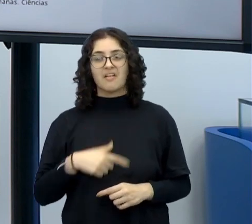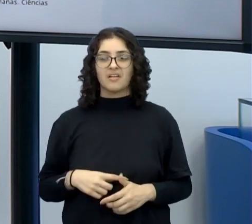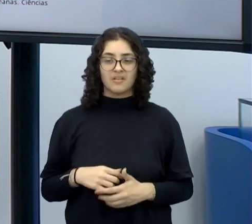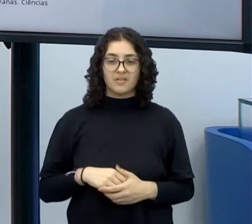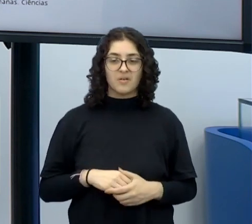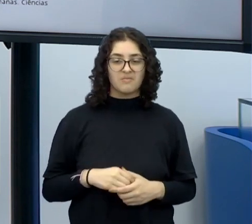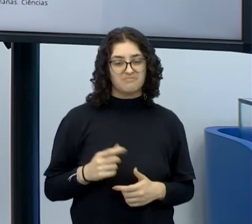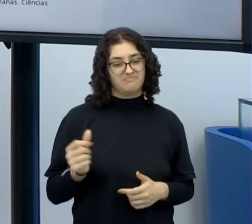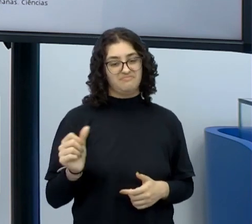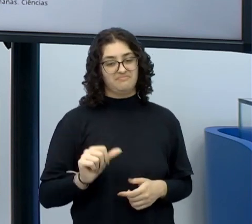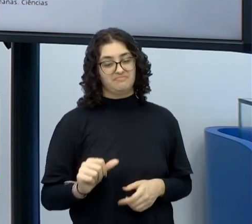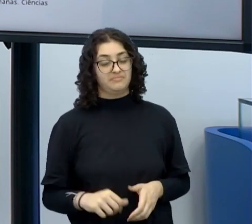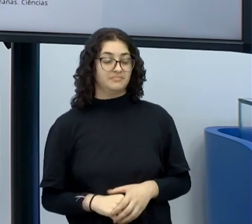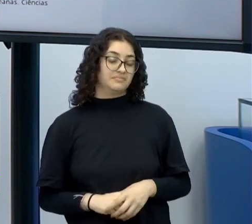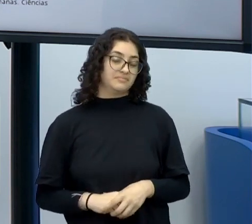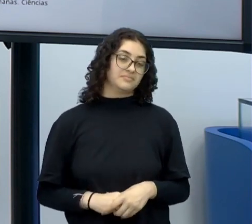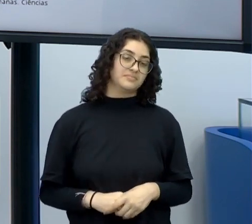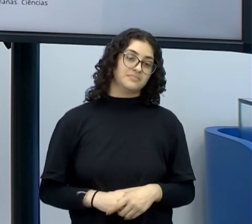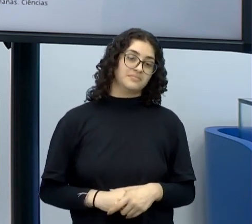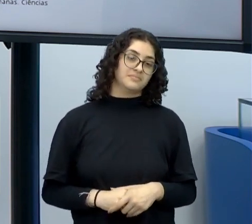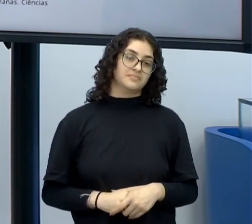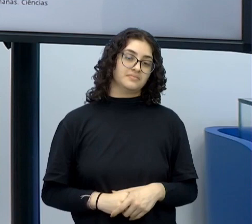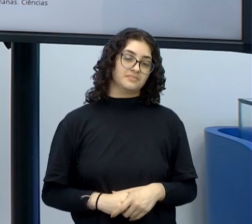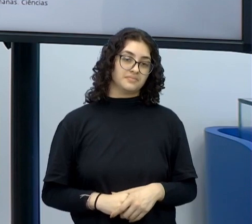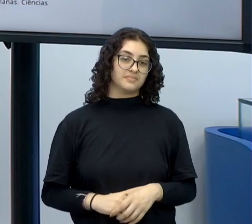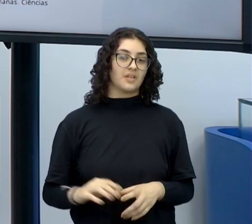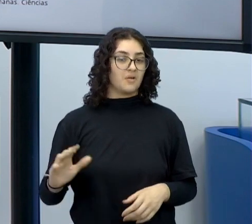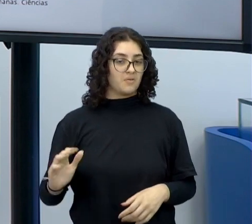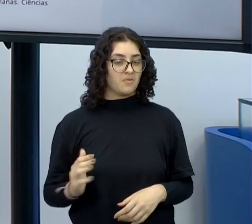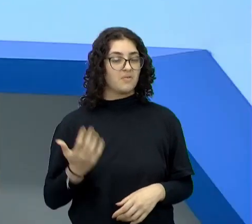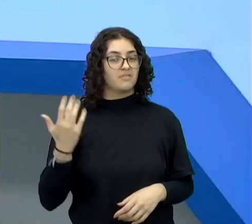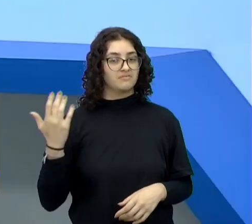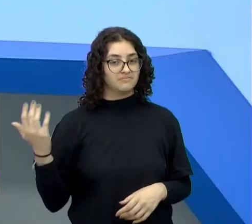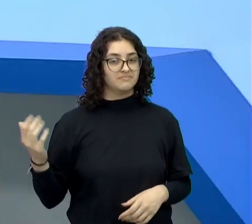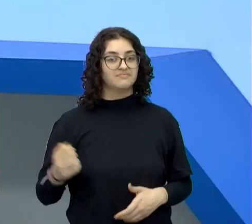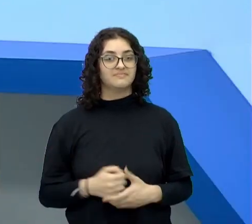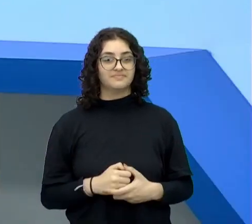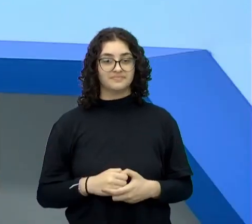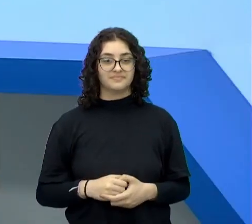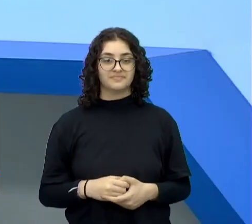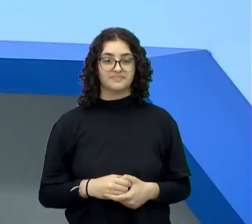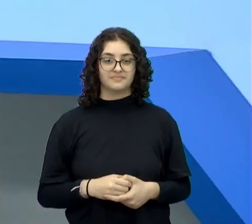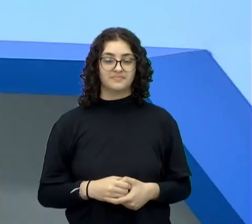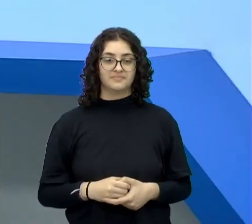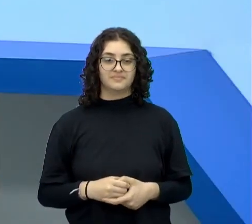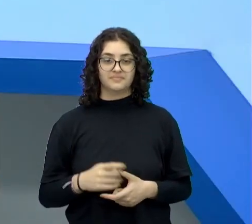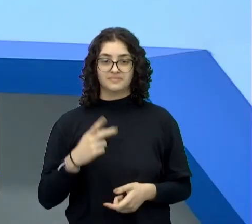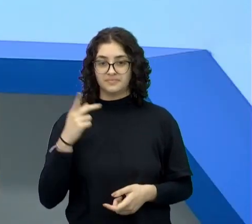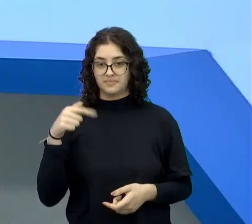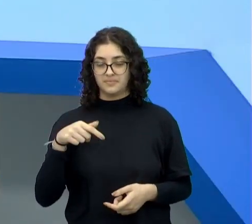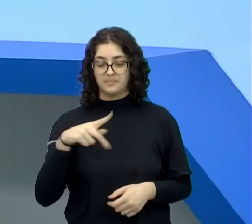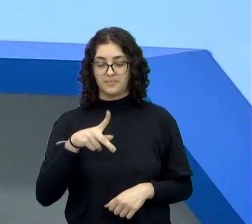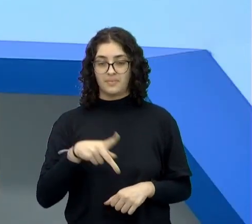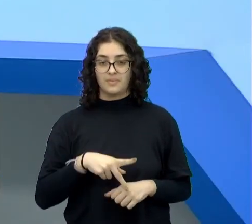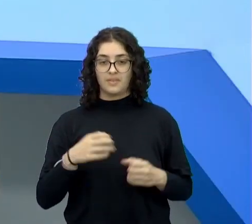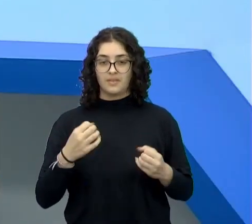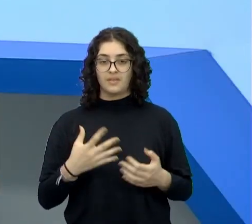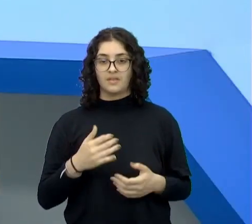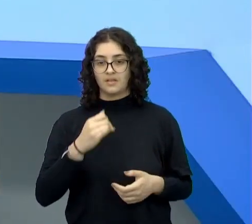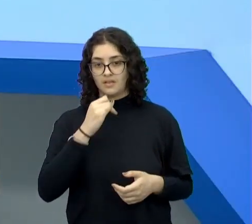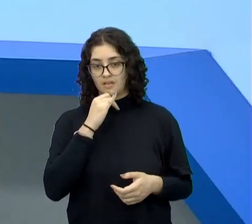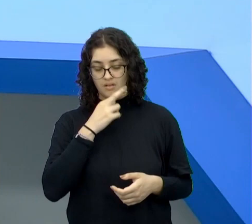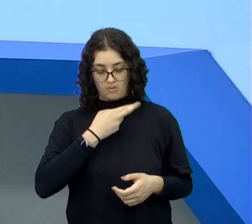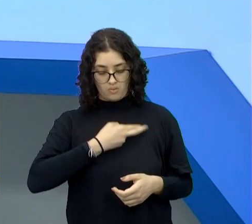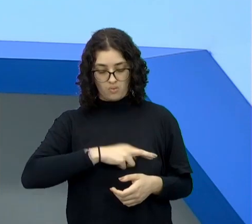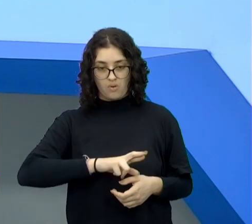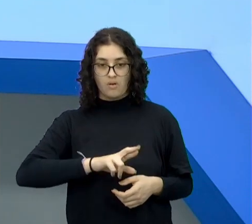ou é impróprio. Acontece muito disso, né, professor? Acontece no nosso país, acho que principalmente quando a gente fala de culturas